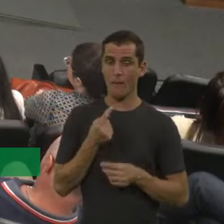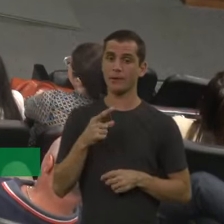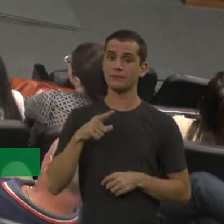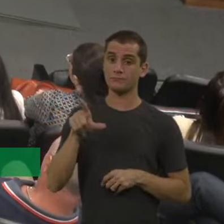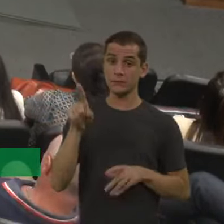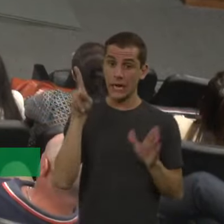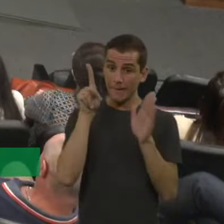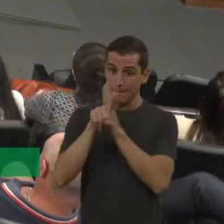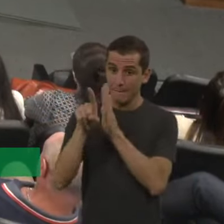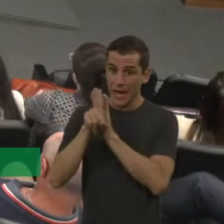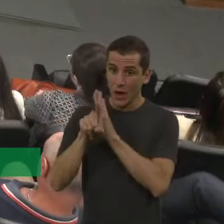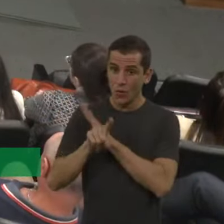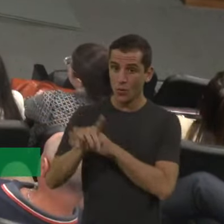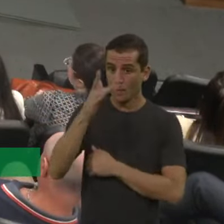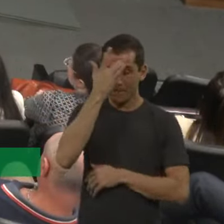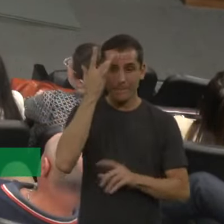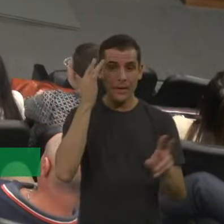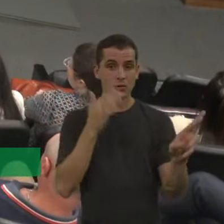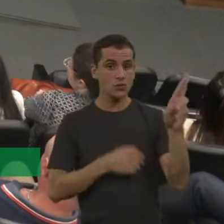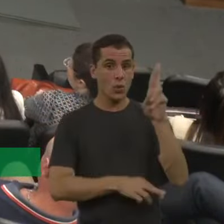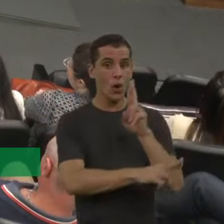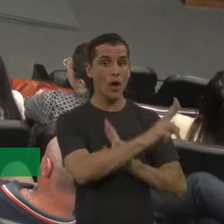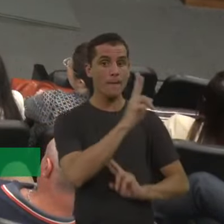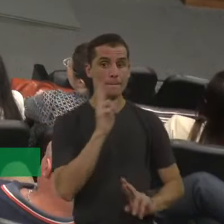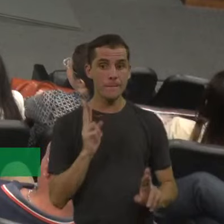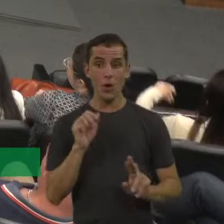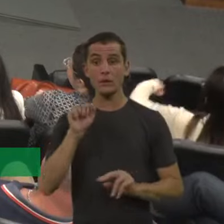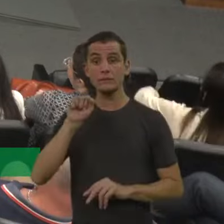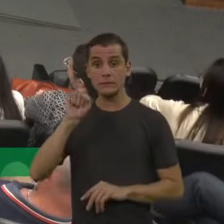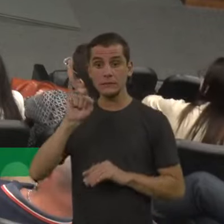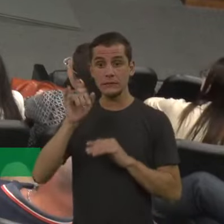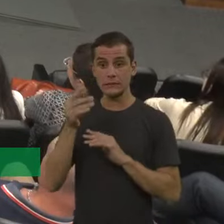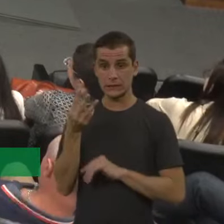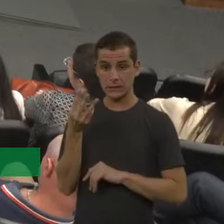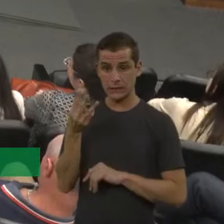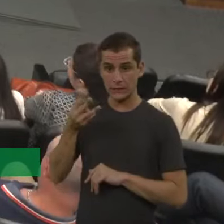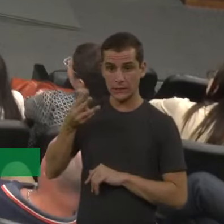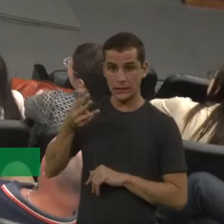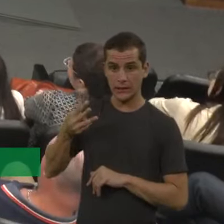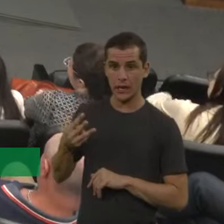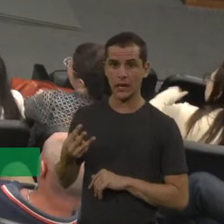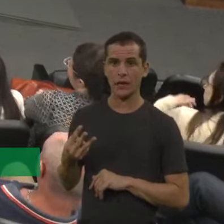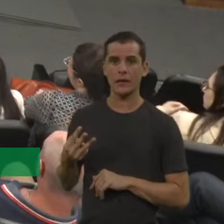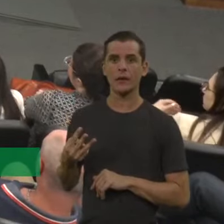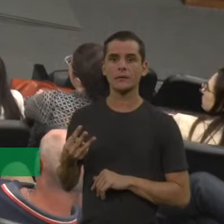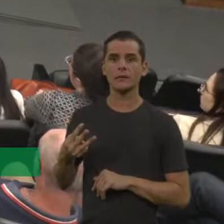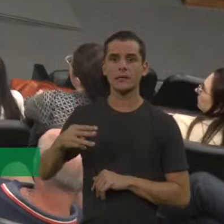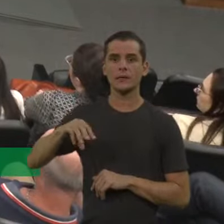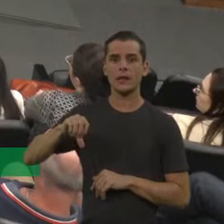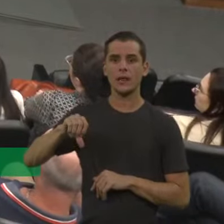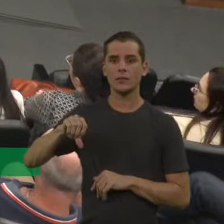qualidade de vida, quando a pontuação é acima de 39, já se considera que tem um